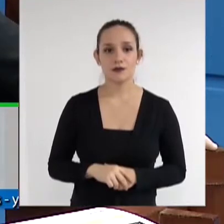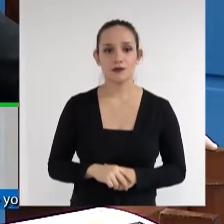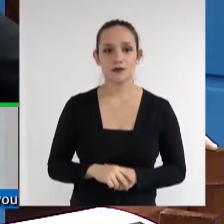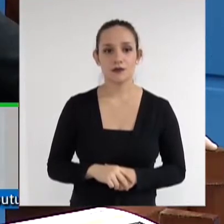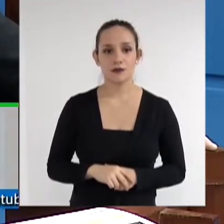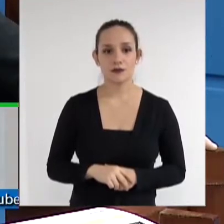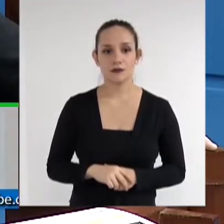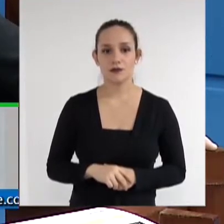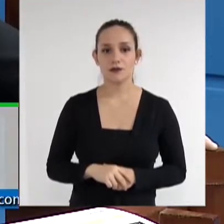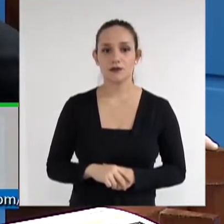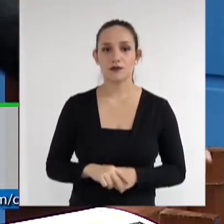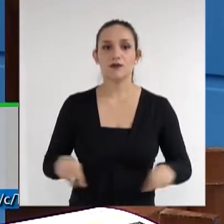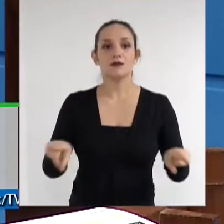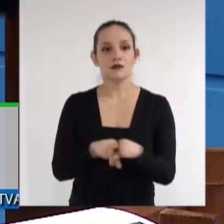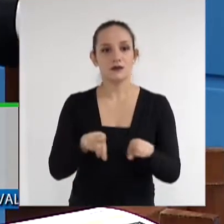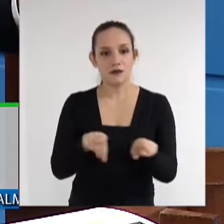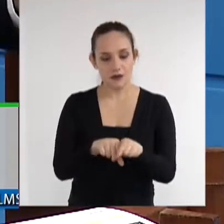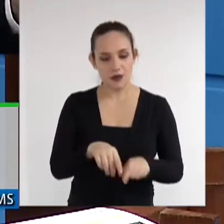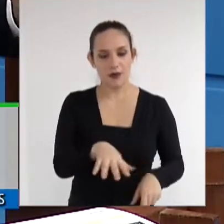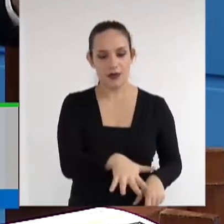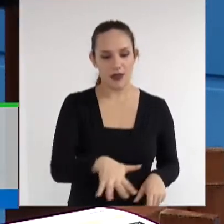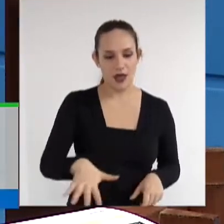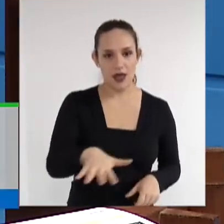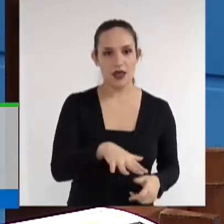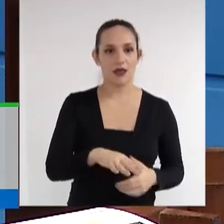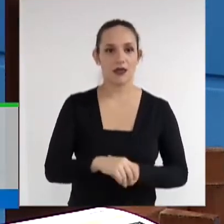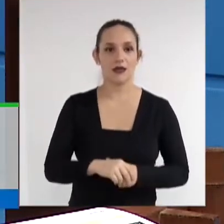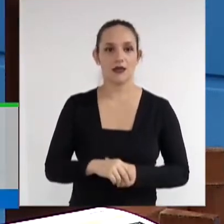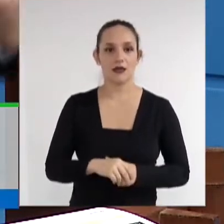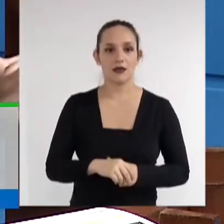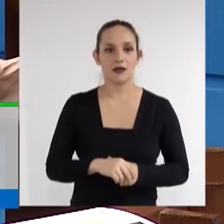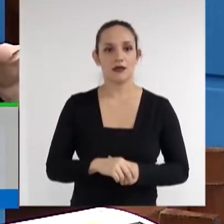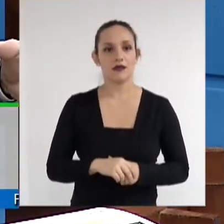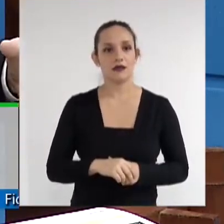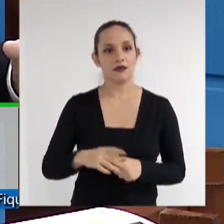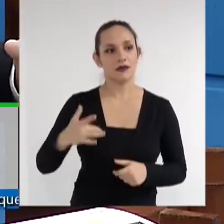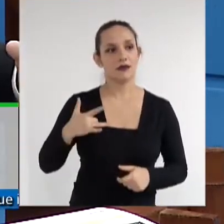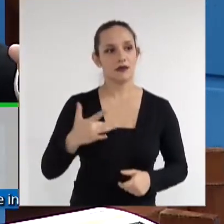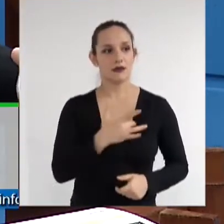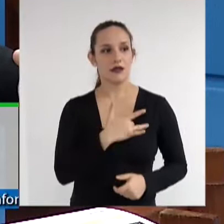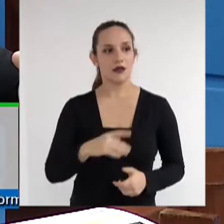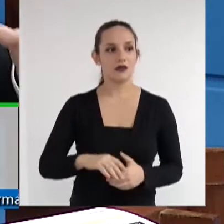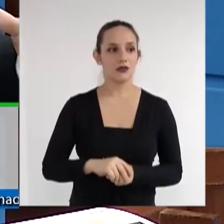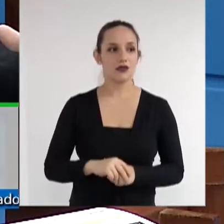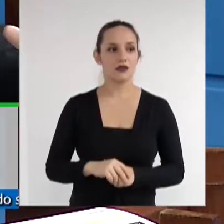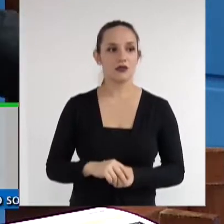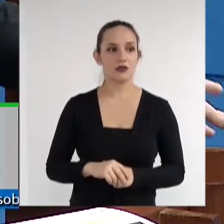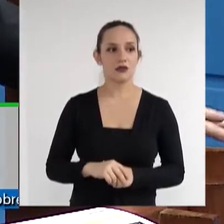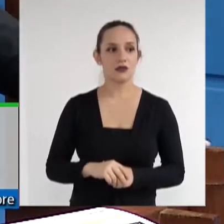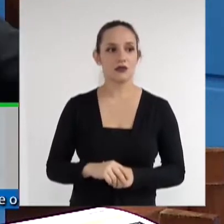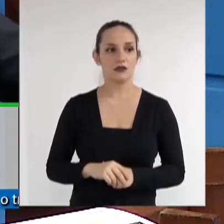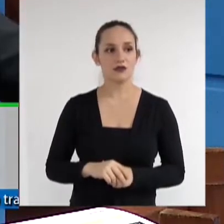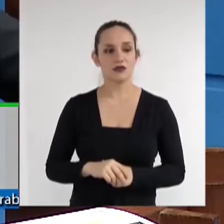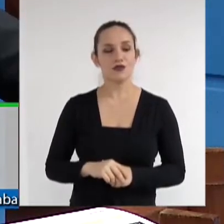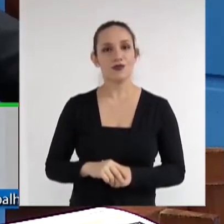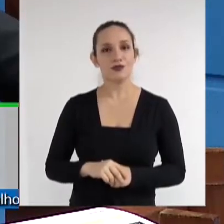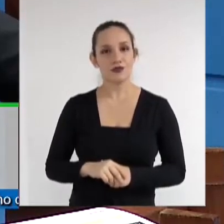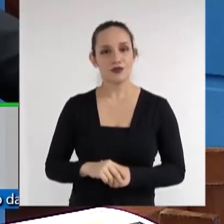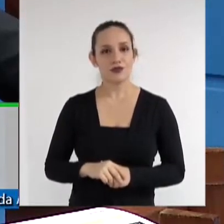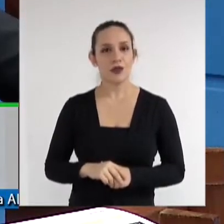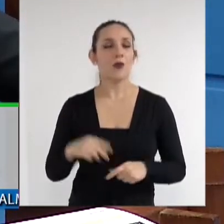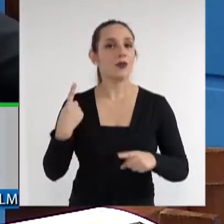tantas necessidades na área da saúde, que é uma das áreas mais sensíveis, porque a